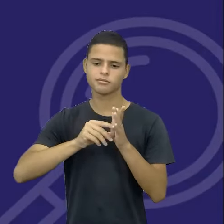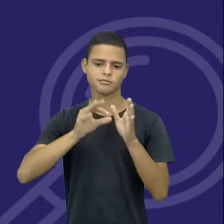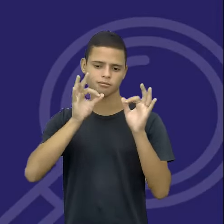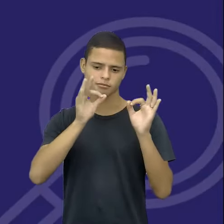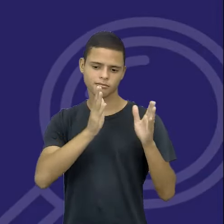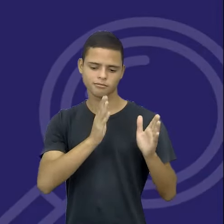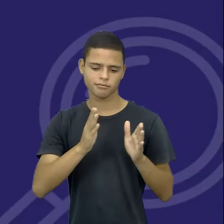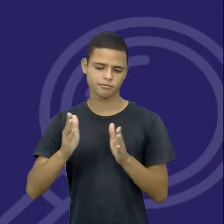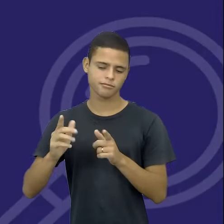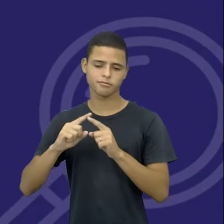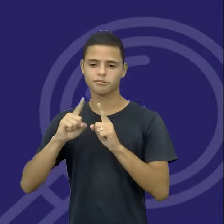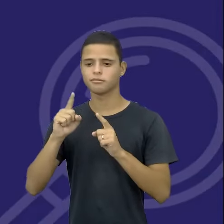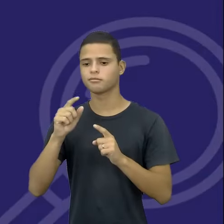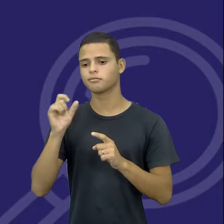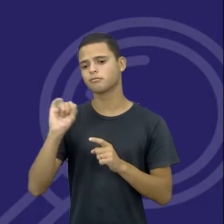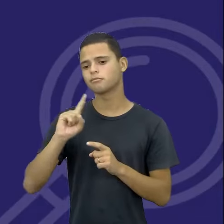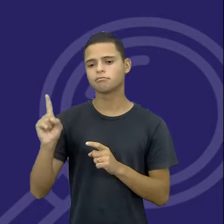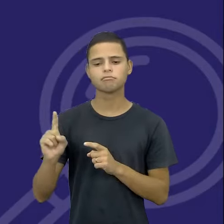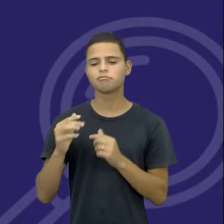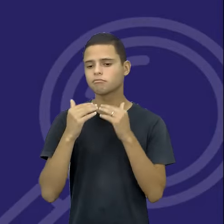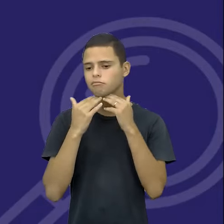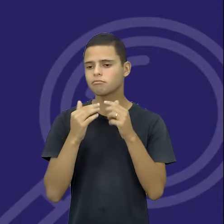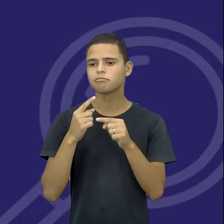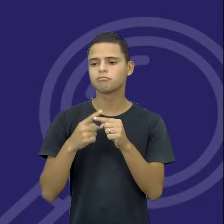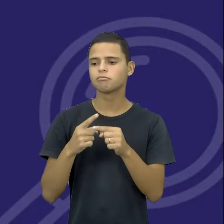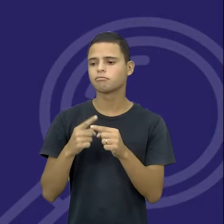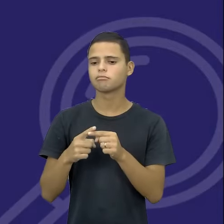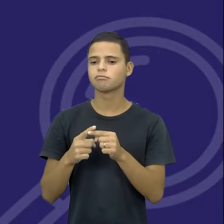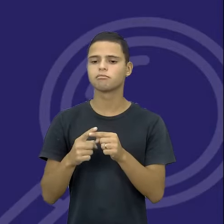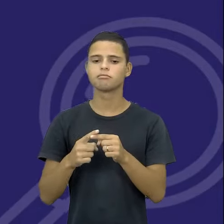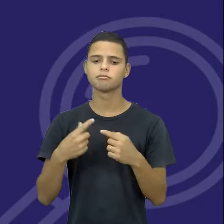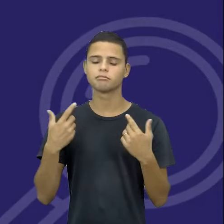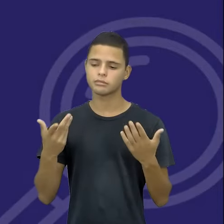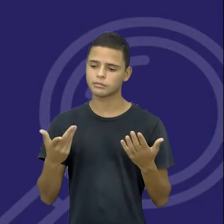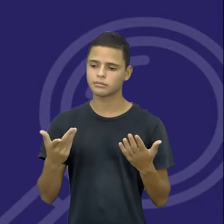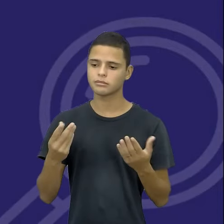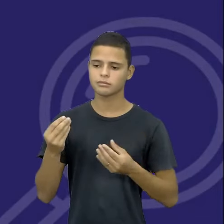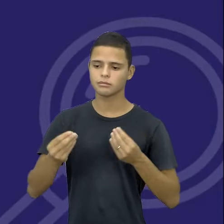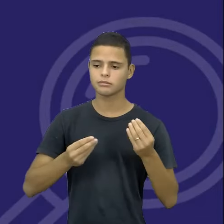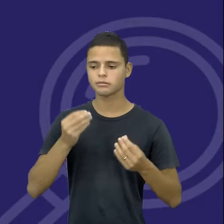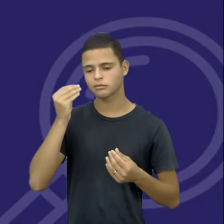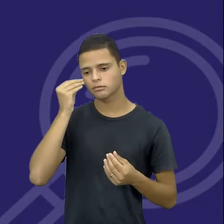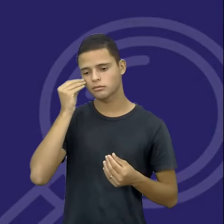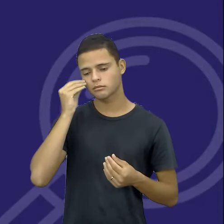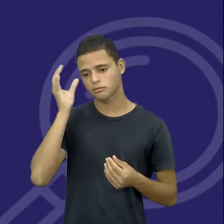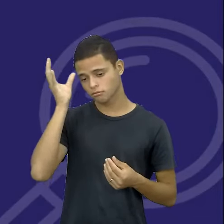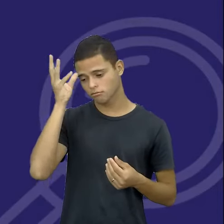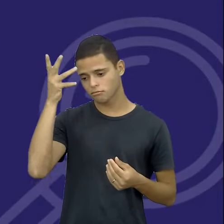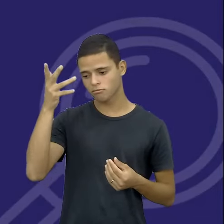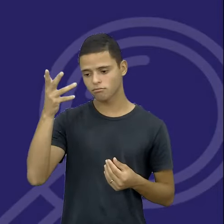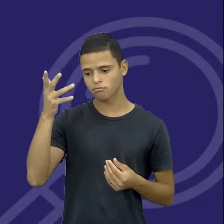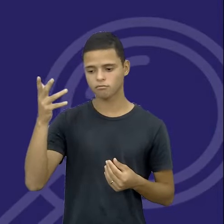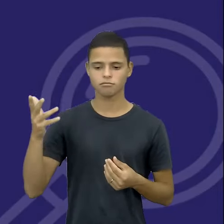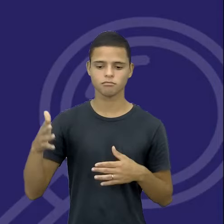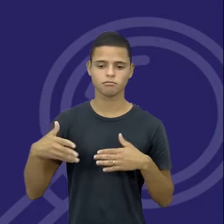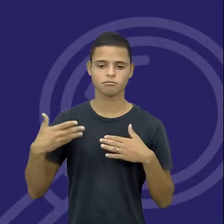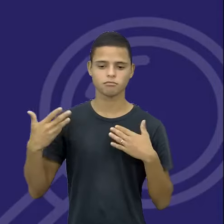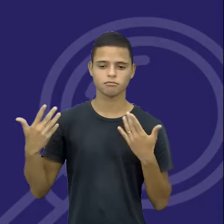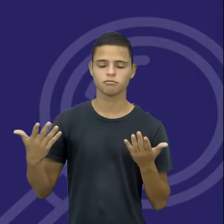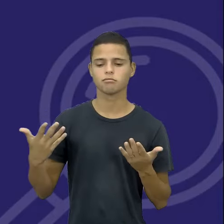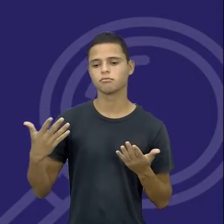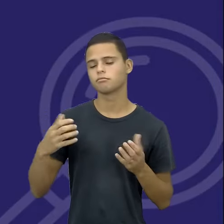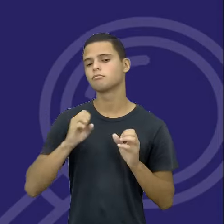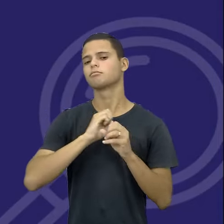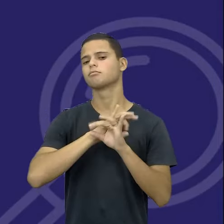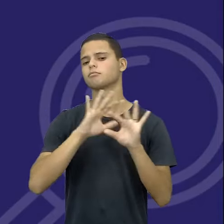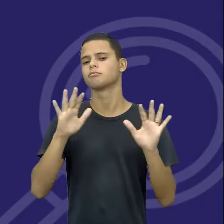Mas se não deu, por que será, né? Qual o caminho ali que eu tenho que corrigir? qual etapa ali que não está sendo muito clara